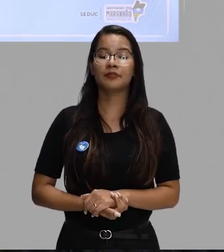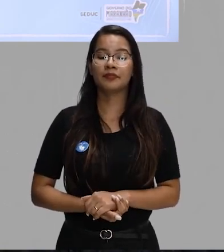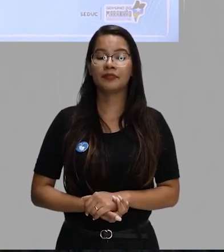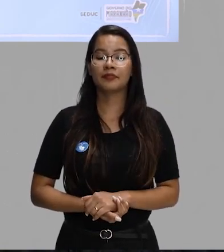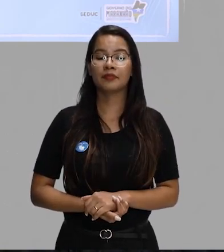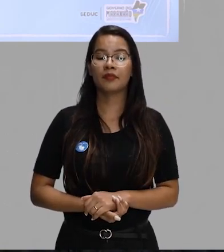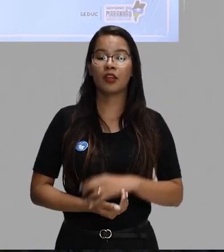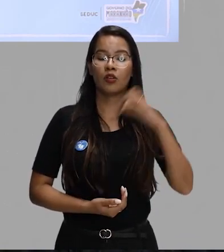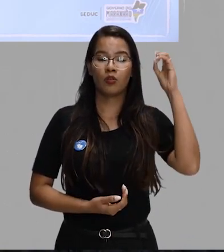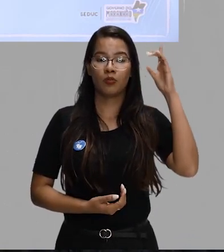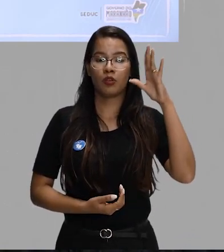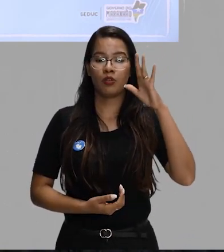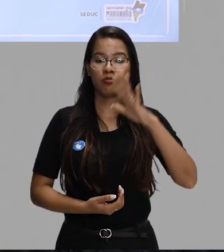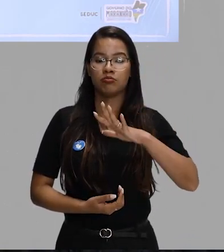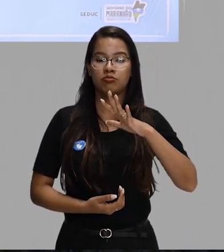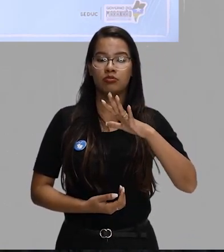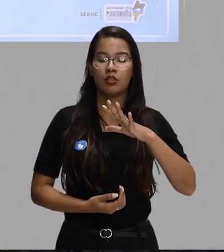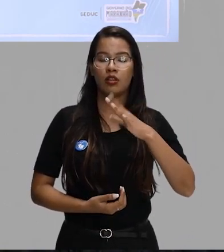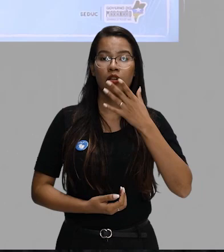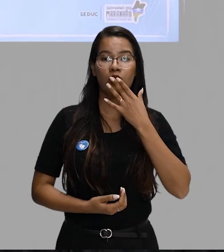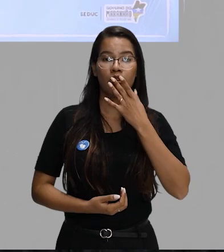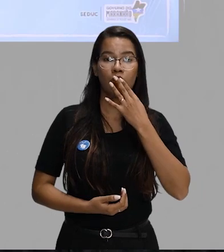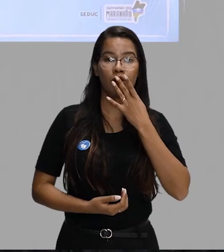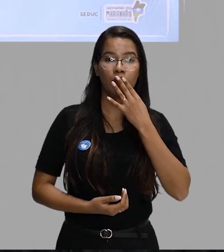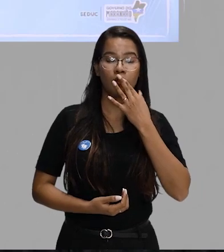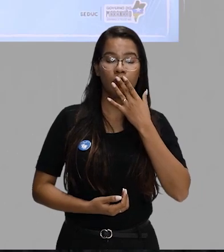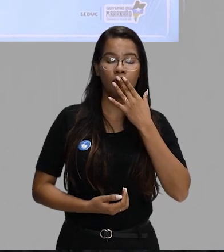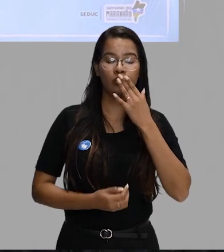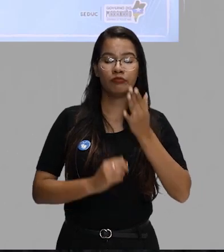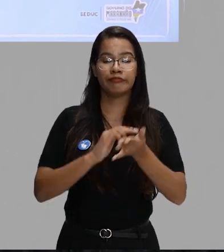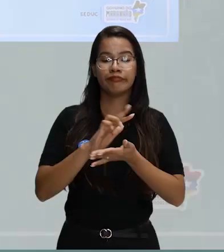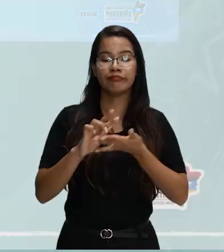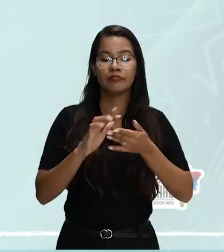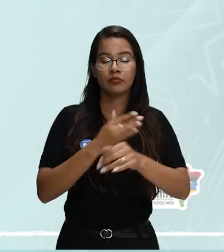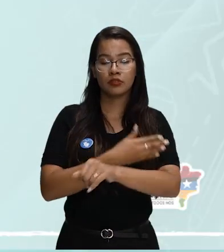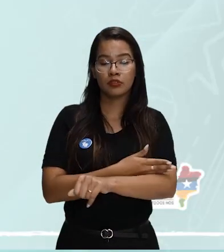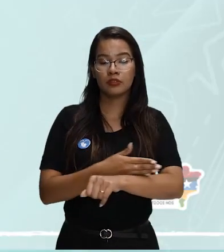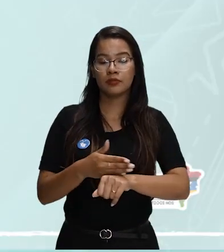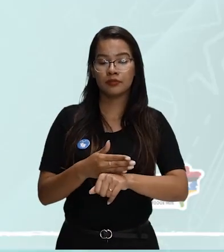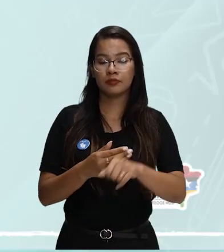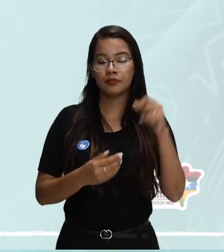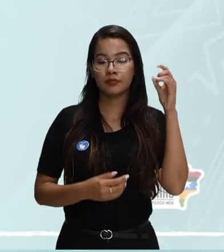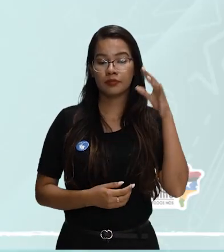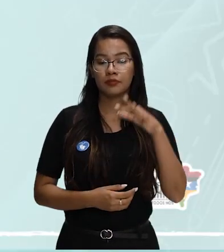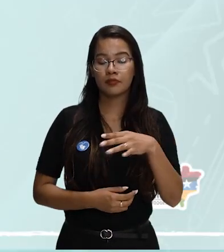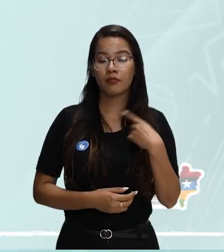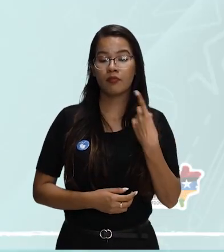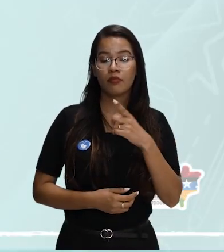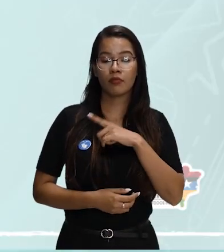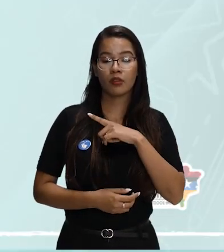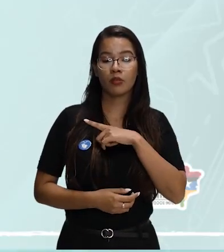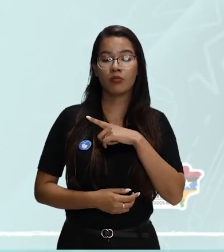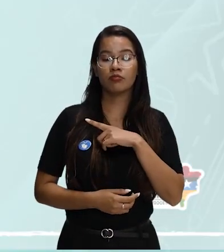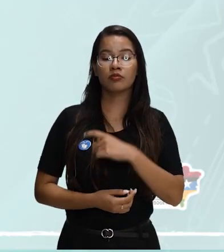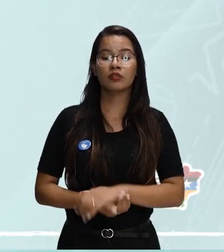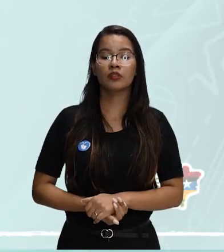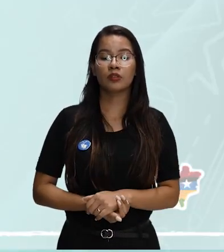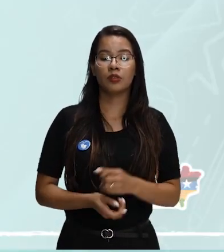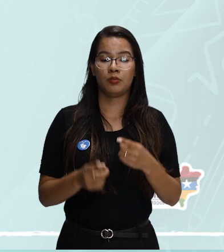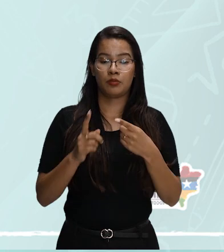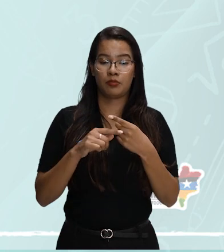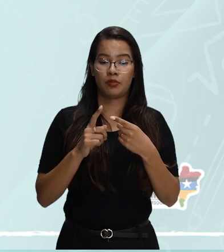branca. Então nós temos aqui um objeto vermelho, um objeto verde, um objeto azul, um objeto branco e um objeto